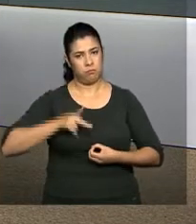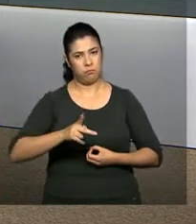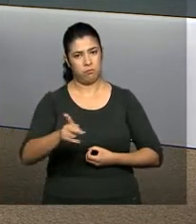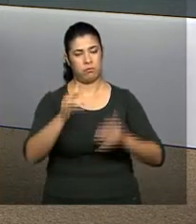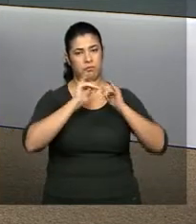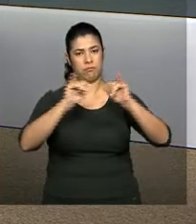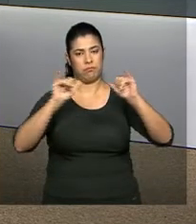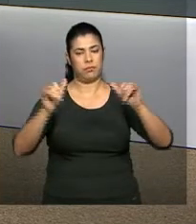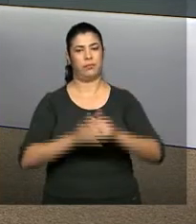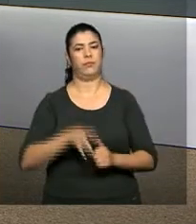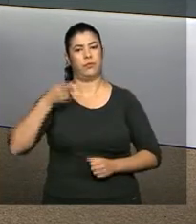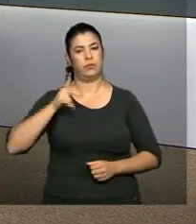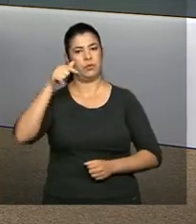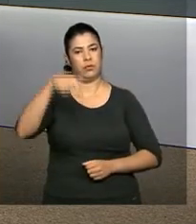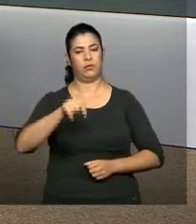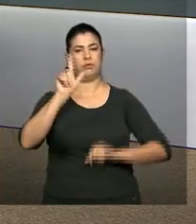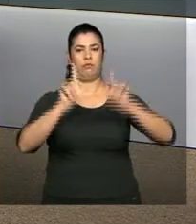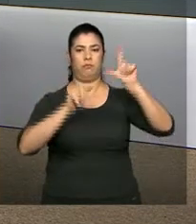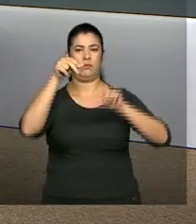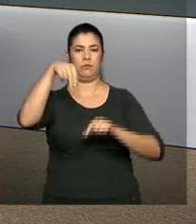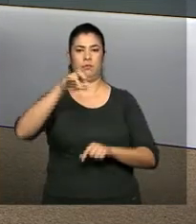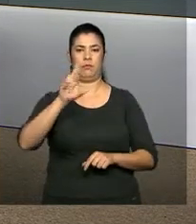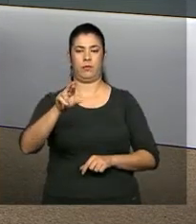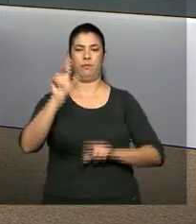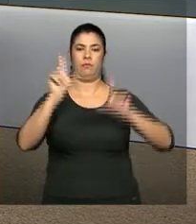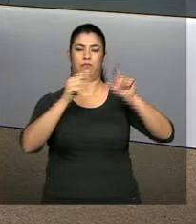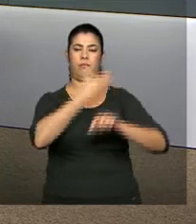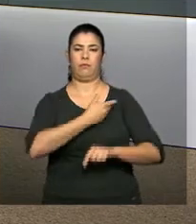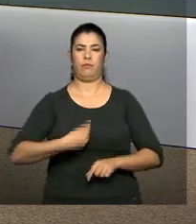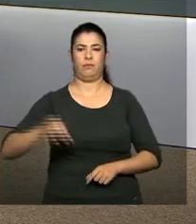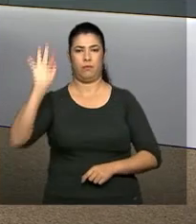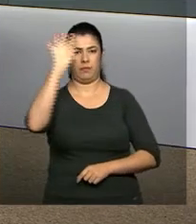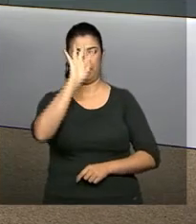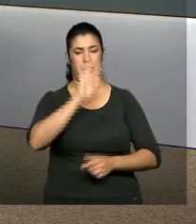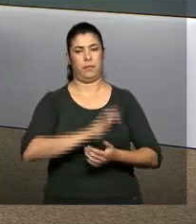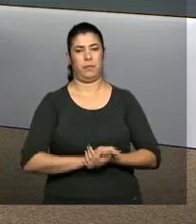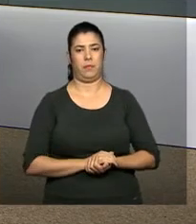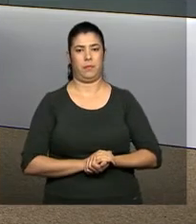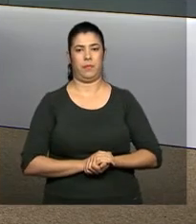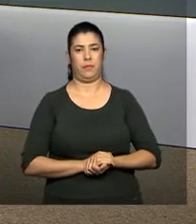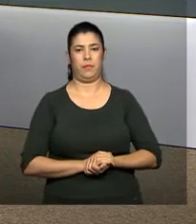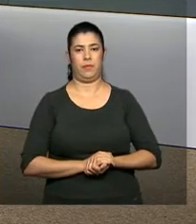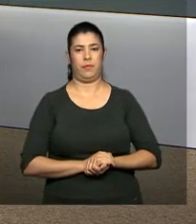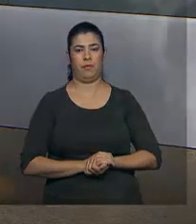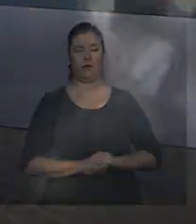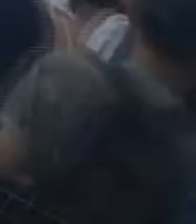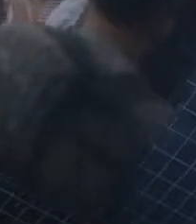momento com outras informações. Continue com a gente na NBR, a TV do Governo Federal.